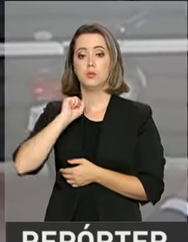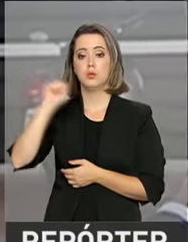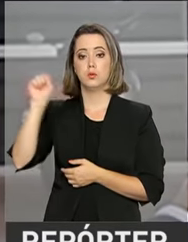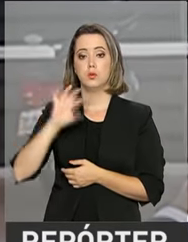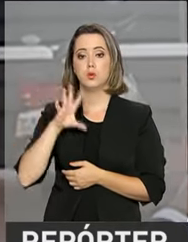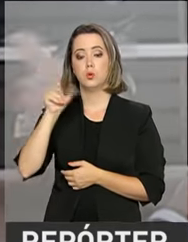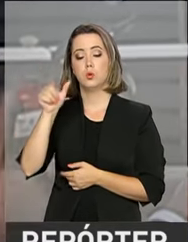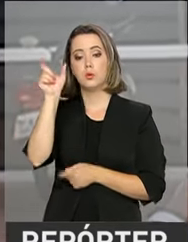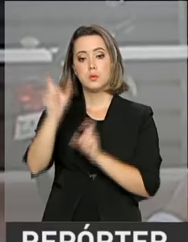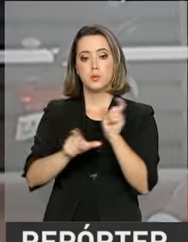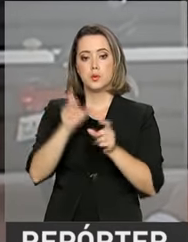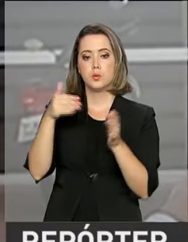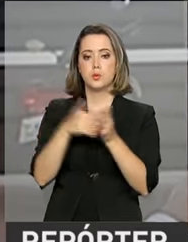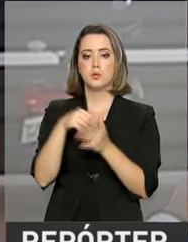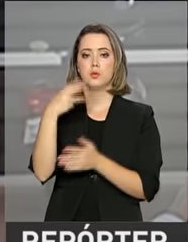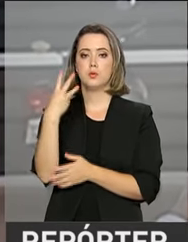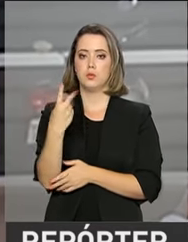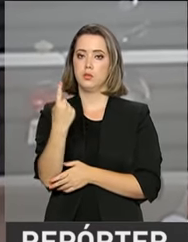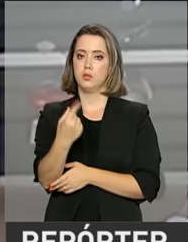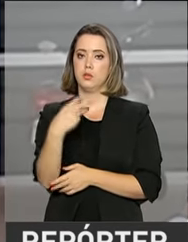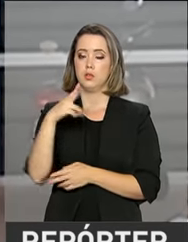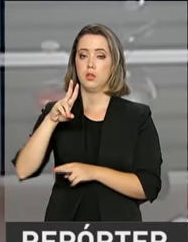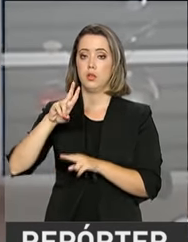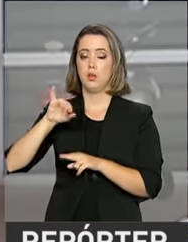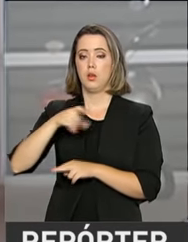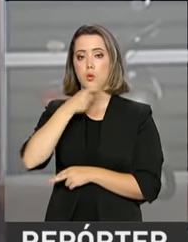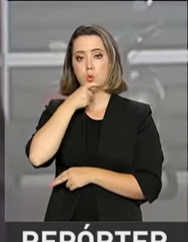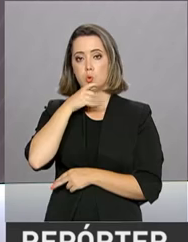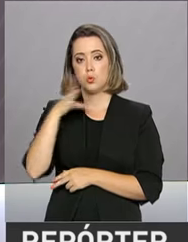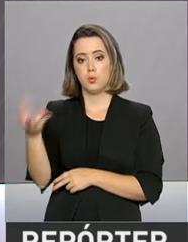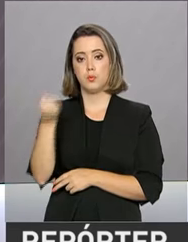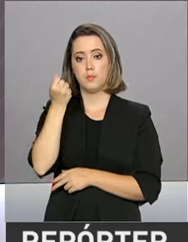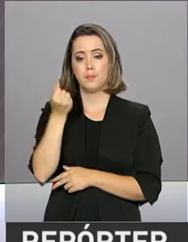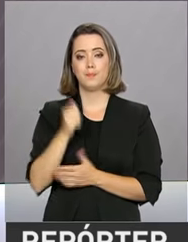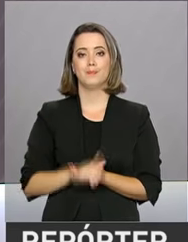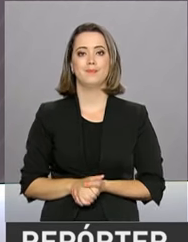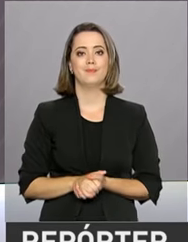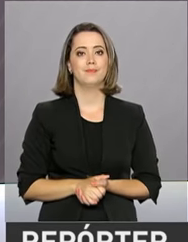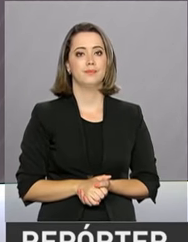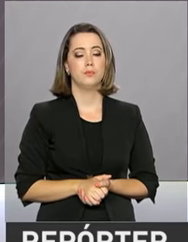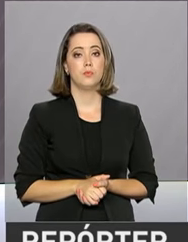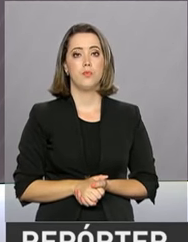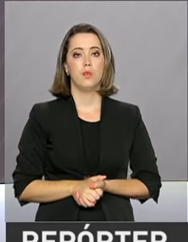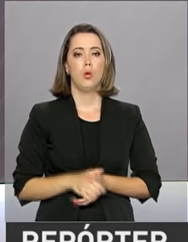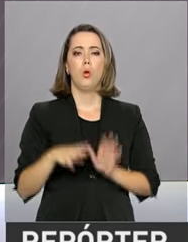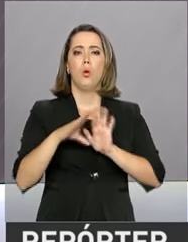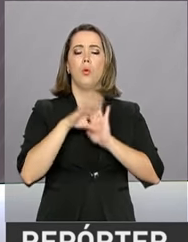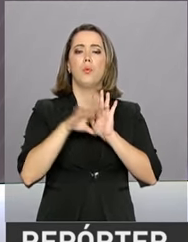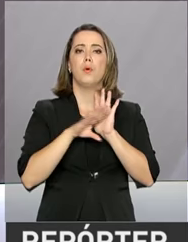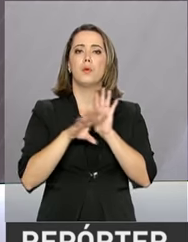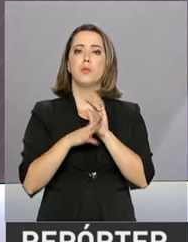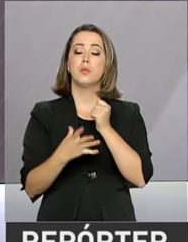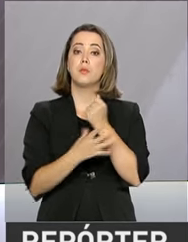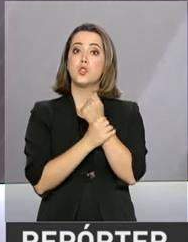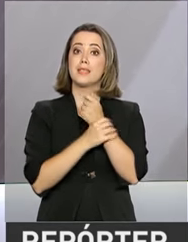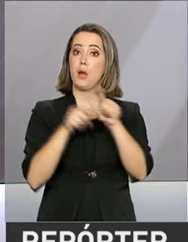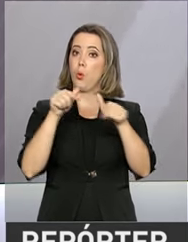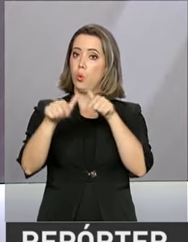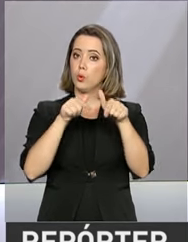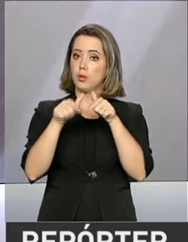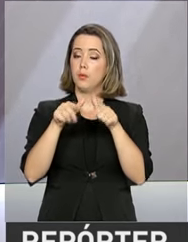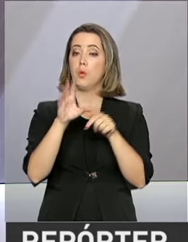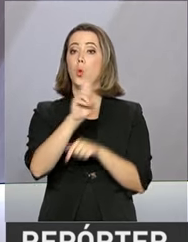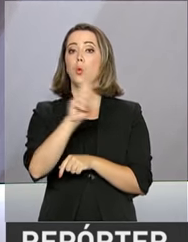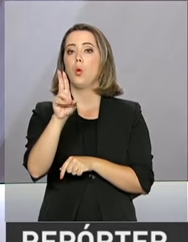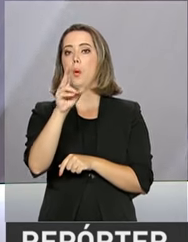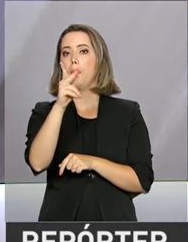todos terão até o dia 31 de julho para efetuar o saque o programa de seguro emprego pse